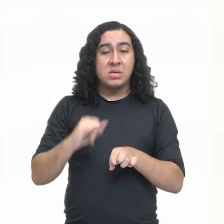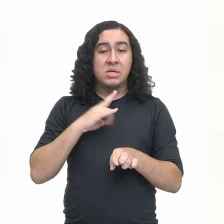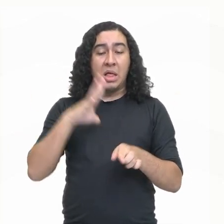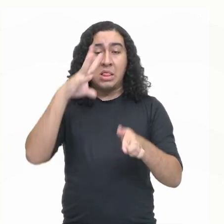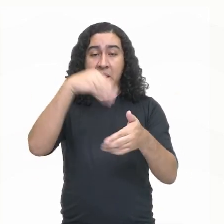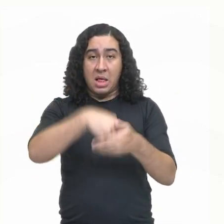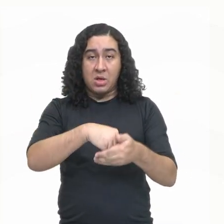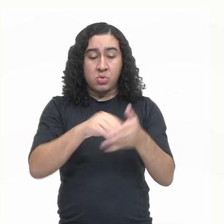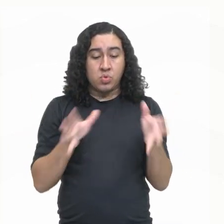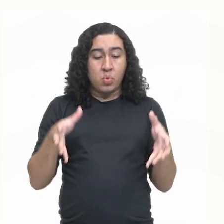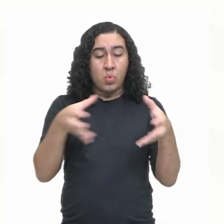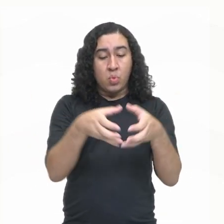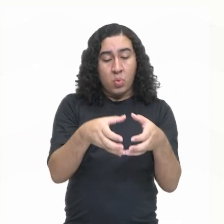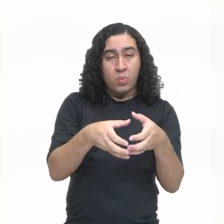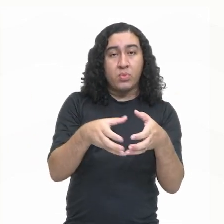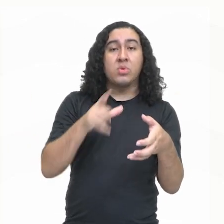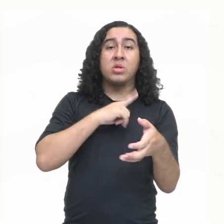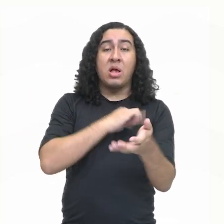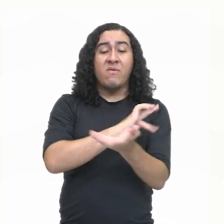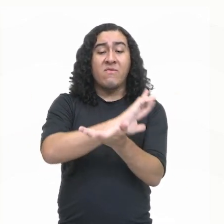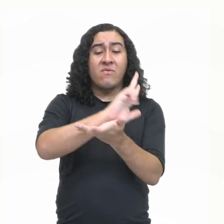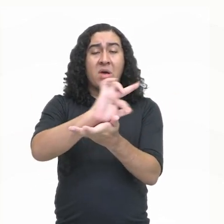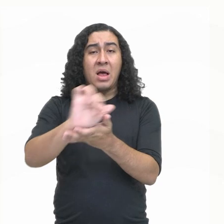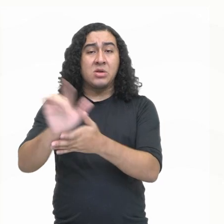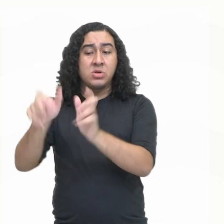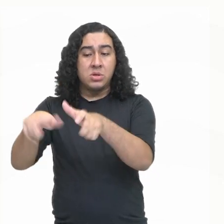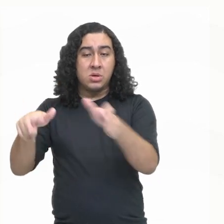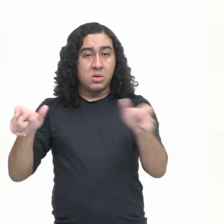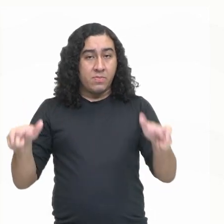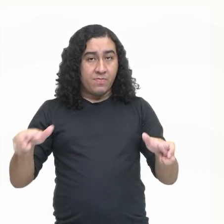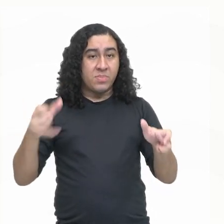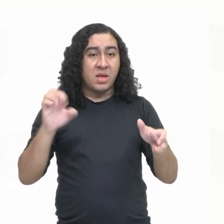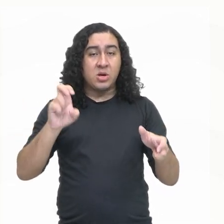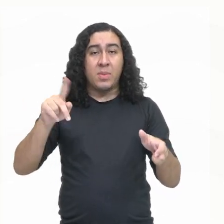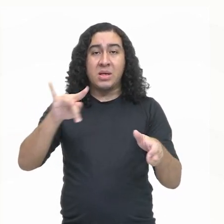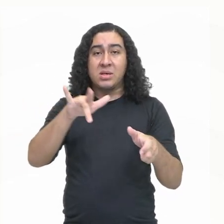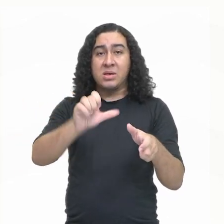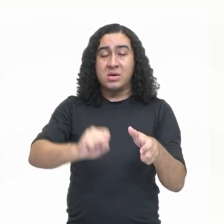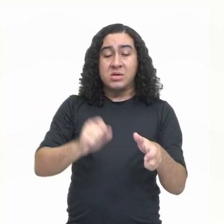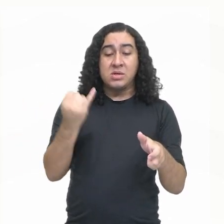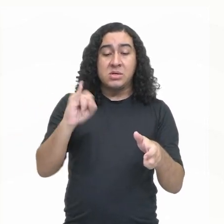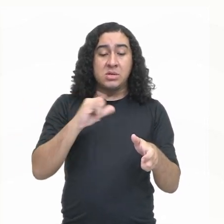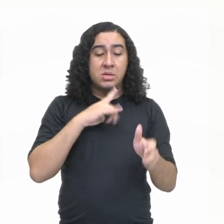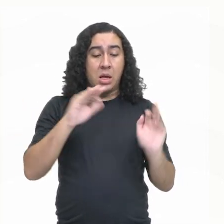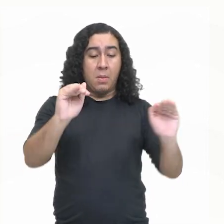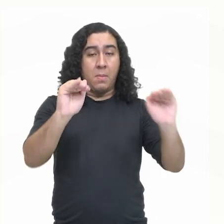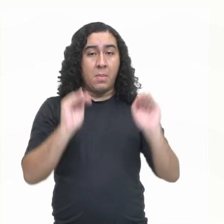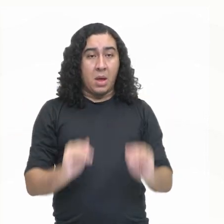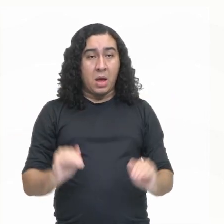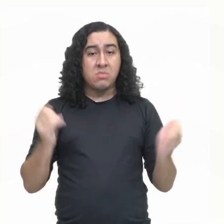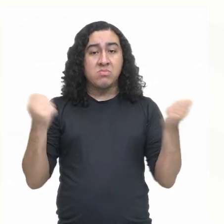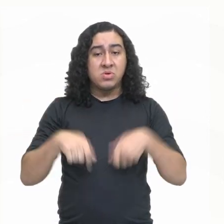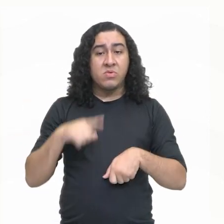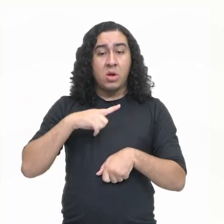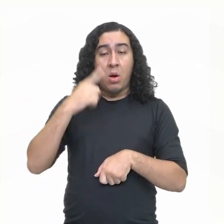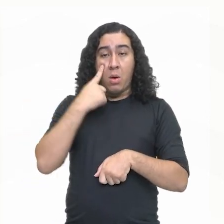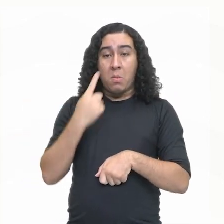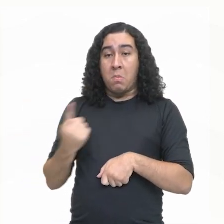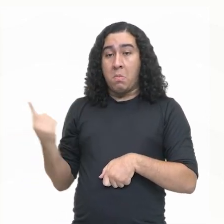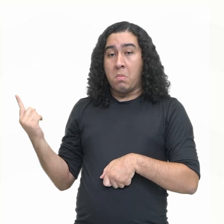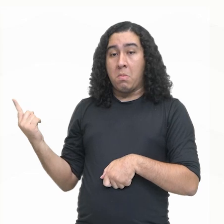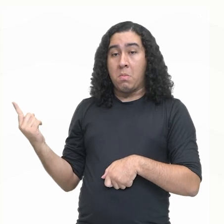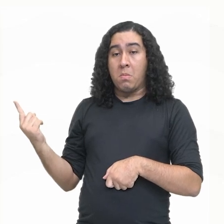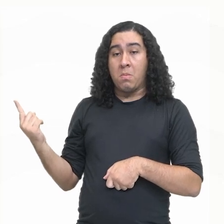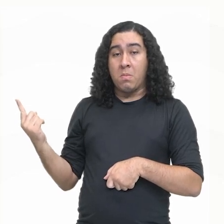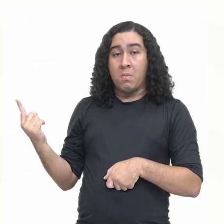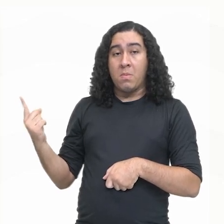de um reino eu vou ter várias espécies. Então, quando eu desço essa pirâmide, nesse sentido,